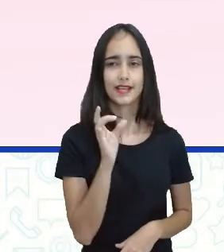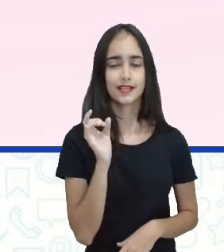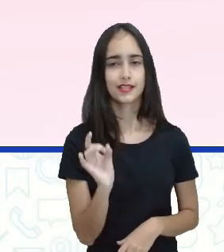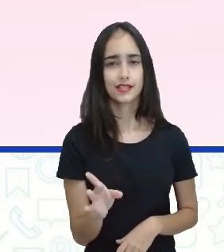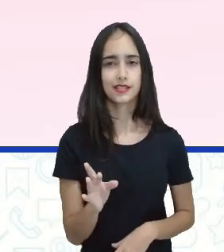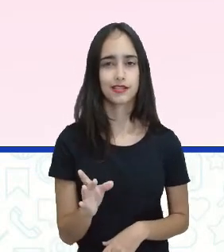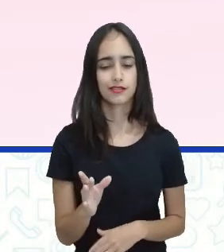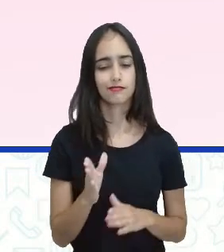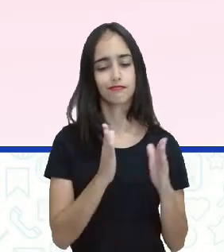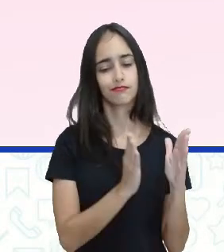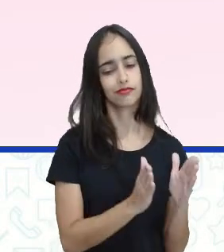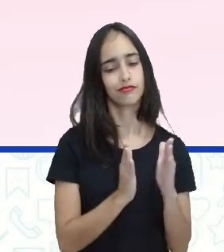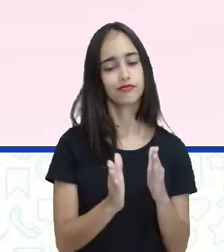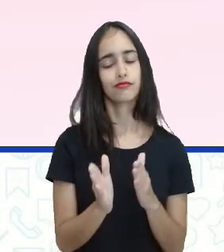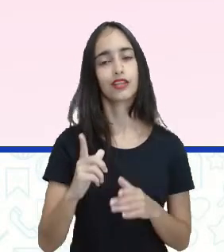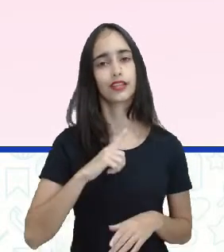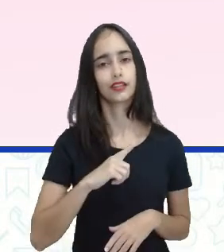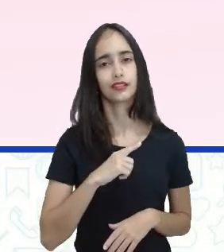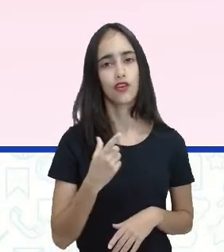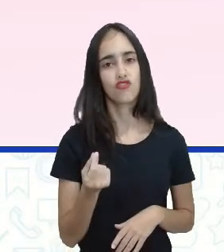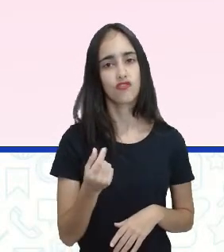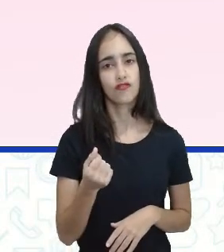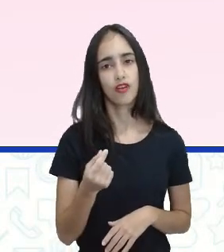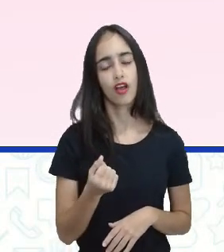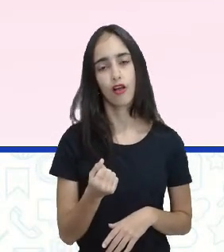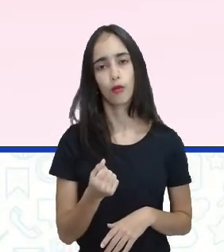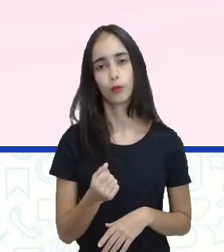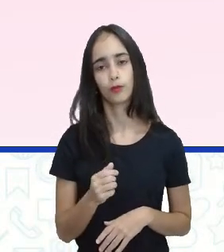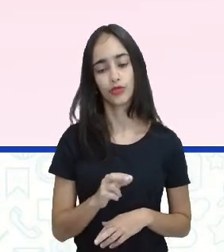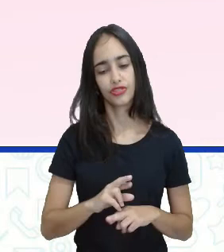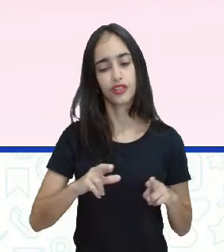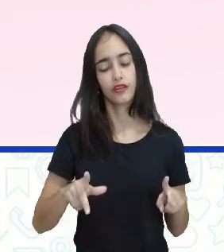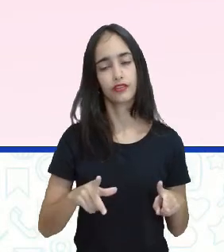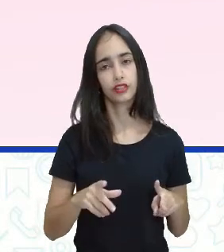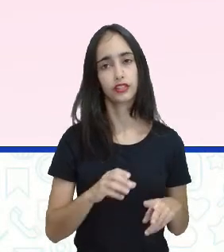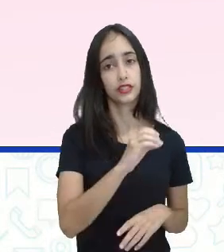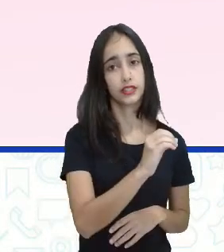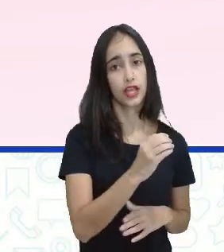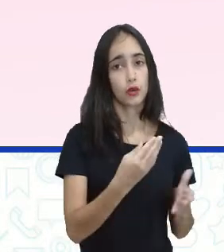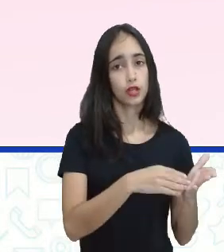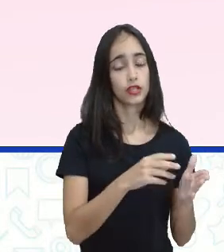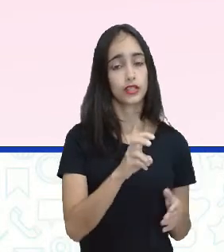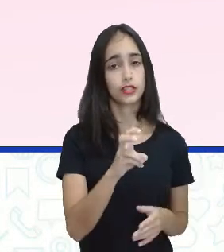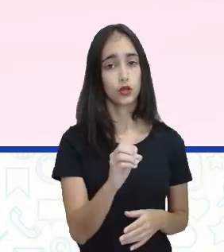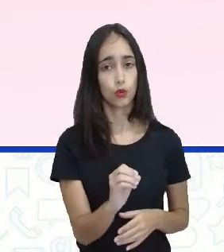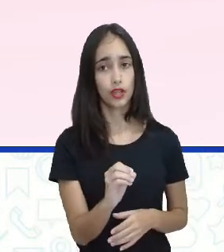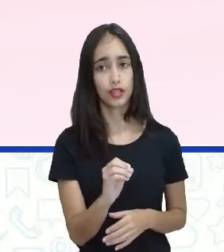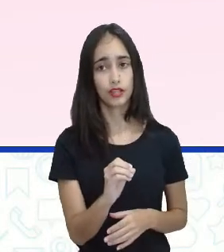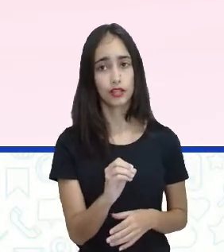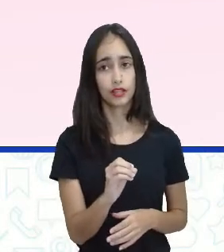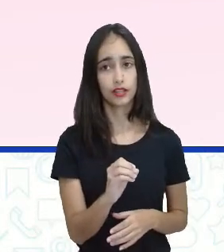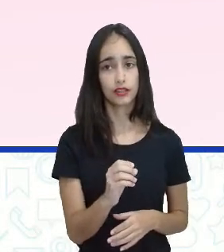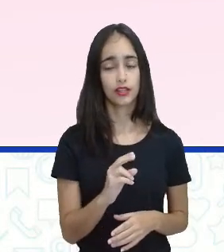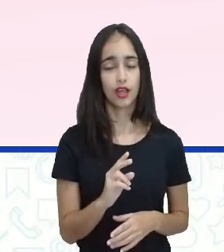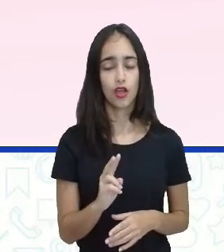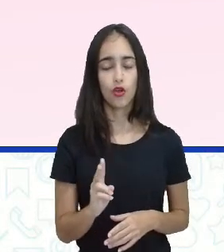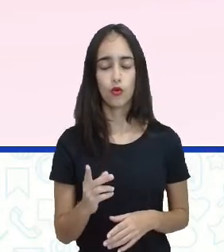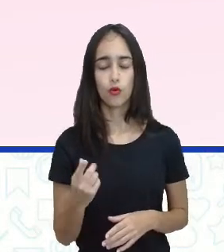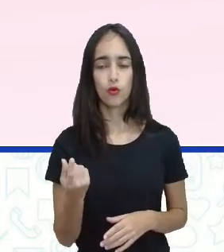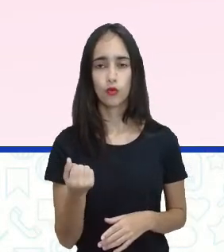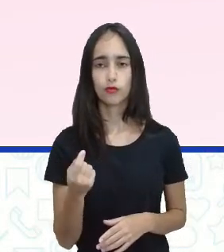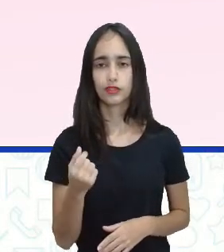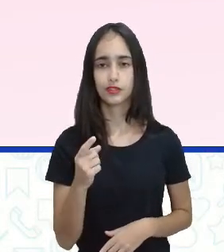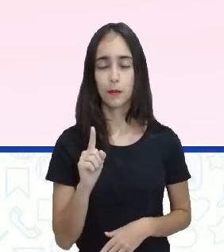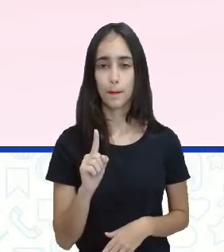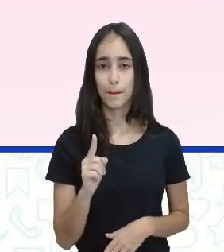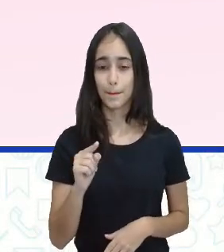área a gente tem o preço correspondente. De 0 a 50 metros quadrados, o valor de R$1.000. De 51